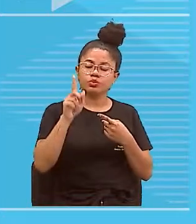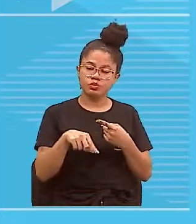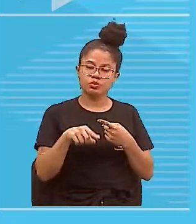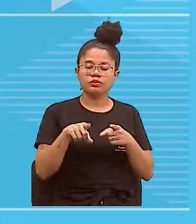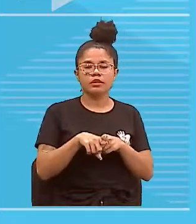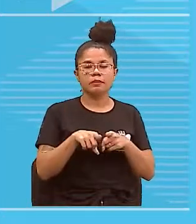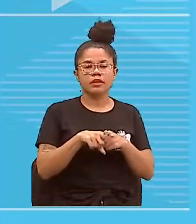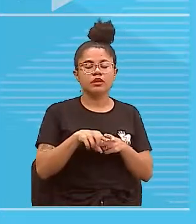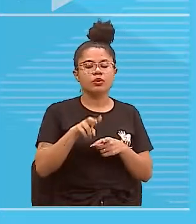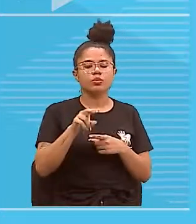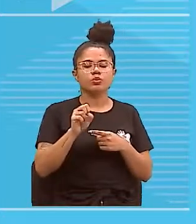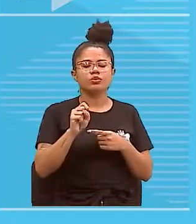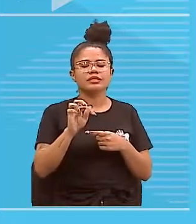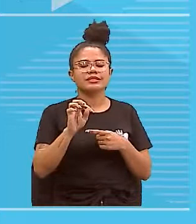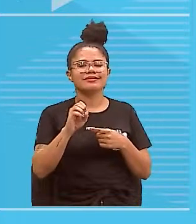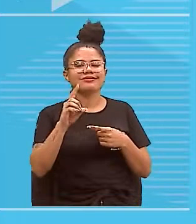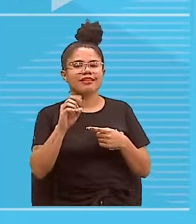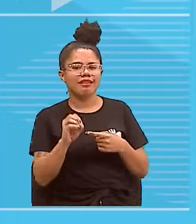ver